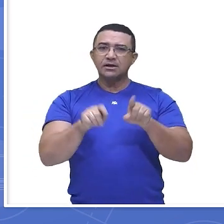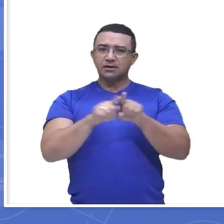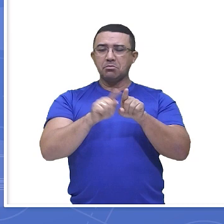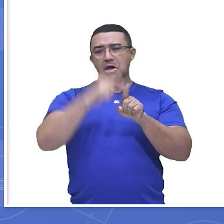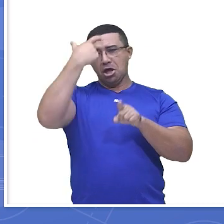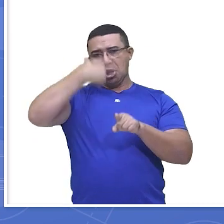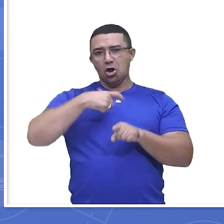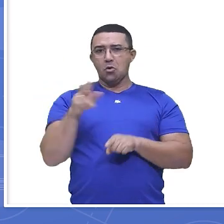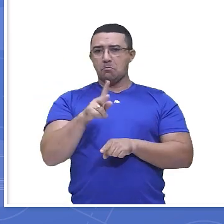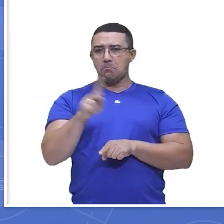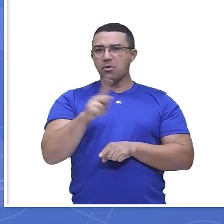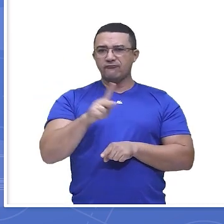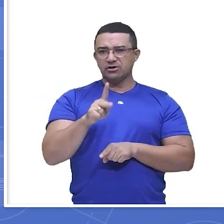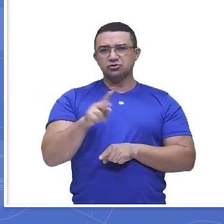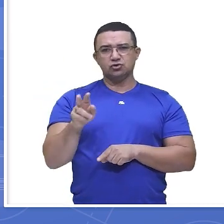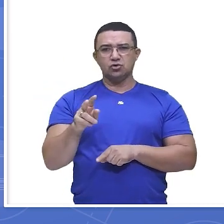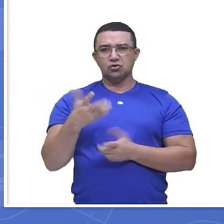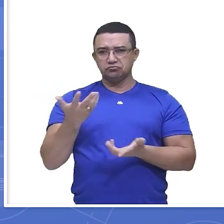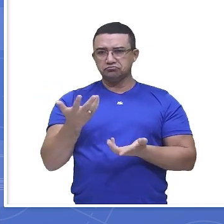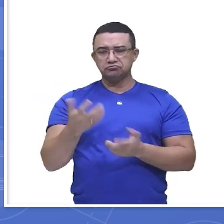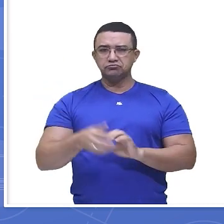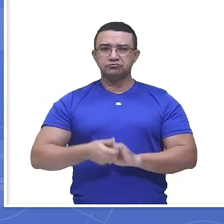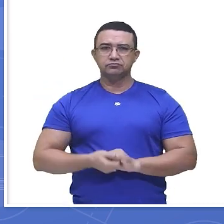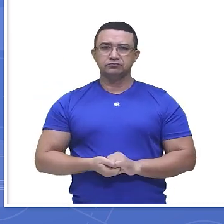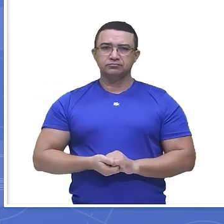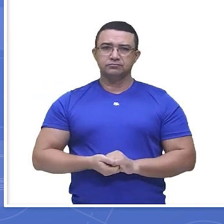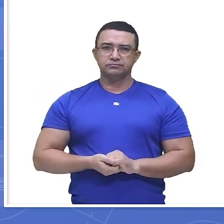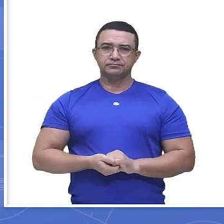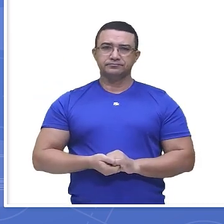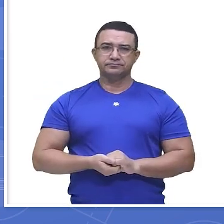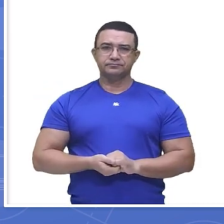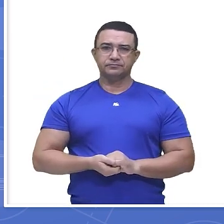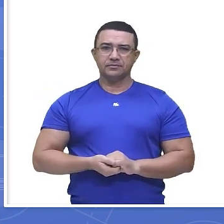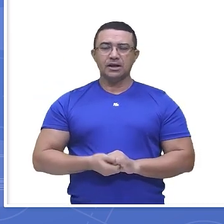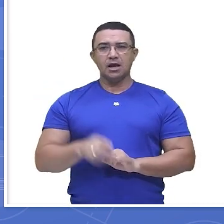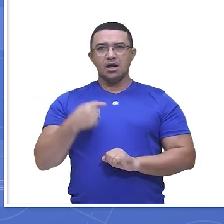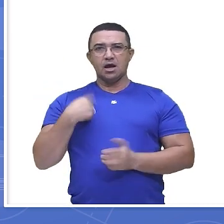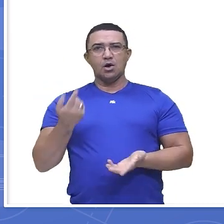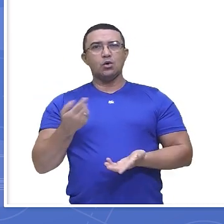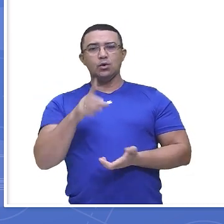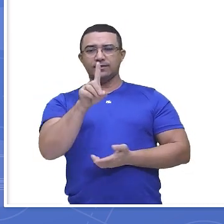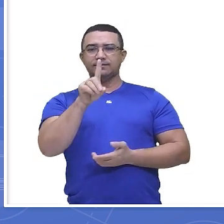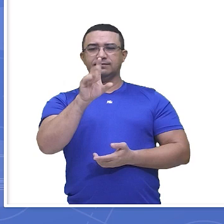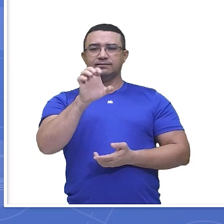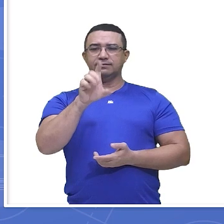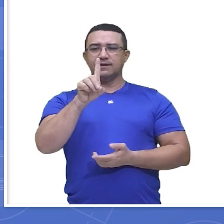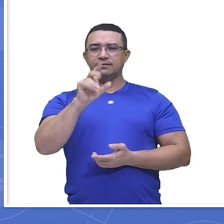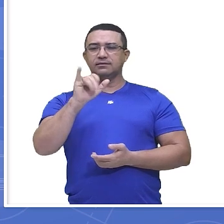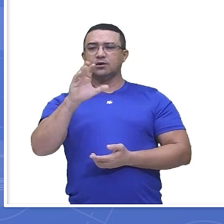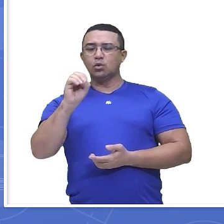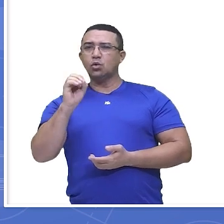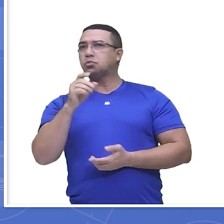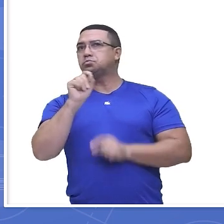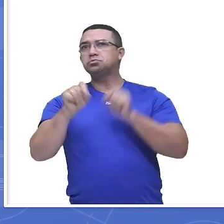A que se dedica usted? Me dedico a la educação, por exemplo, no meu caso, né? Me dedico a la